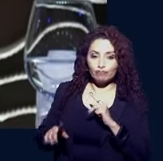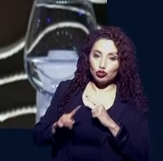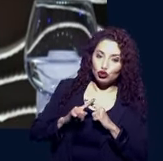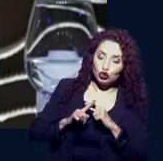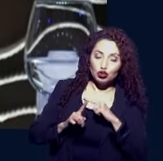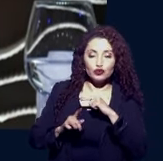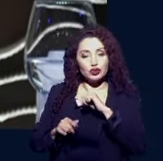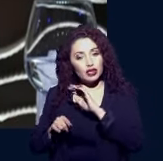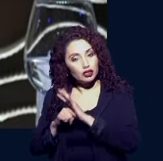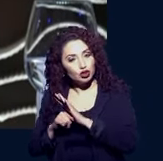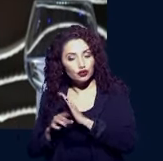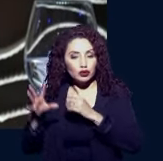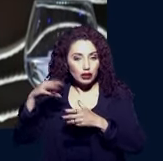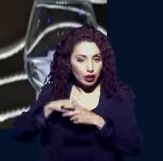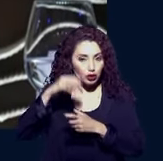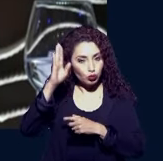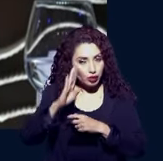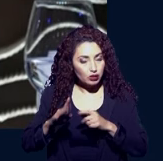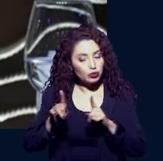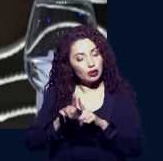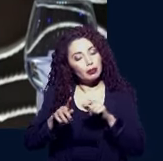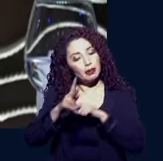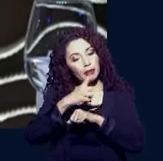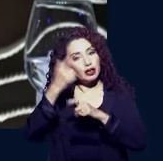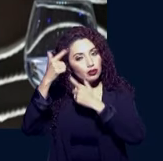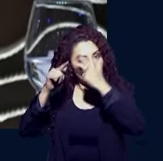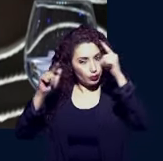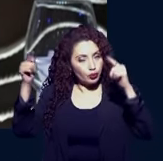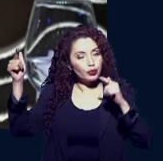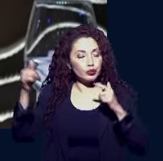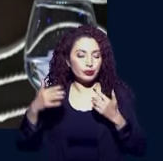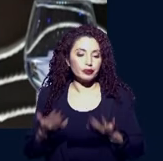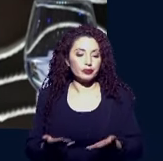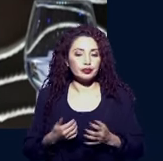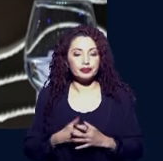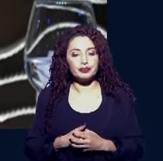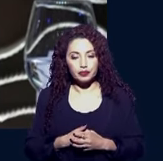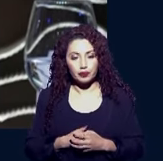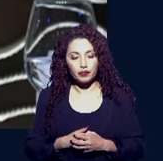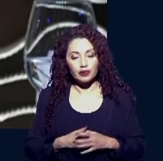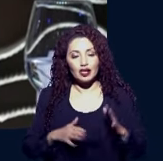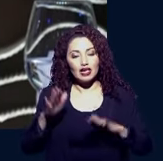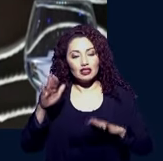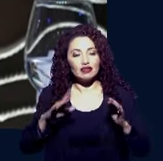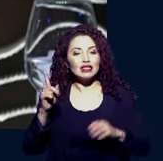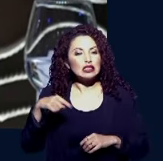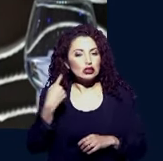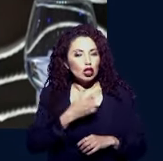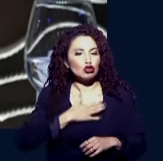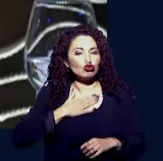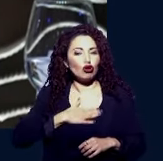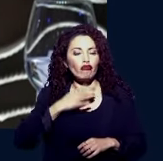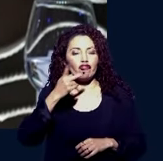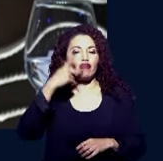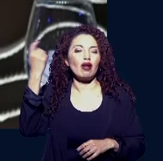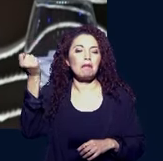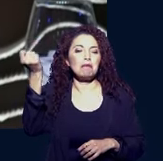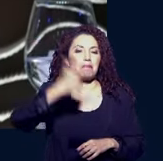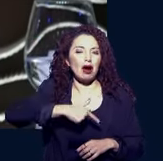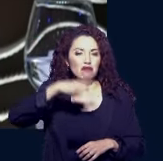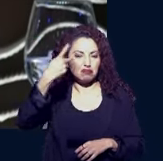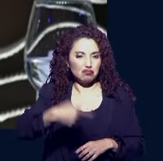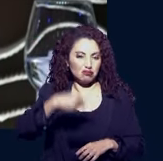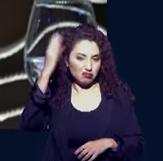aqui eh às vezes nós gostamos de falar mal de nós mesmos né